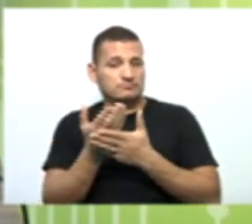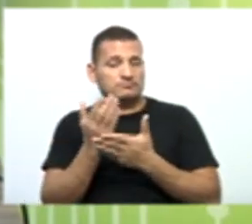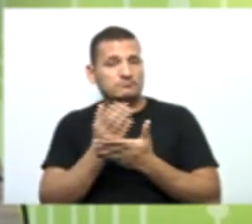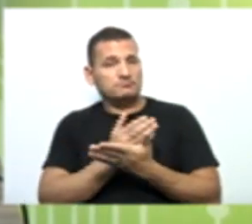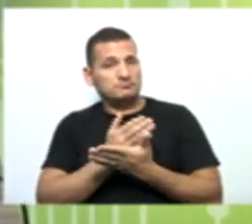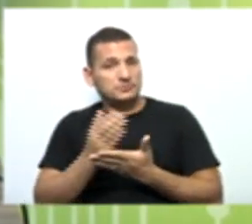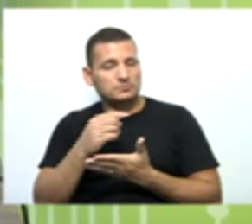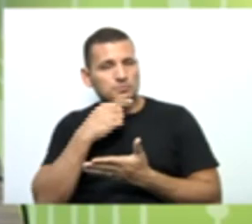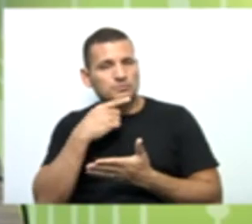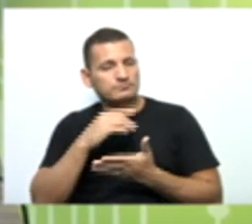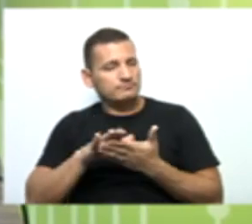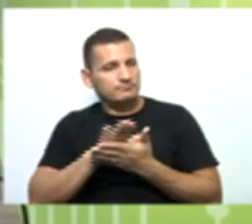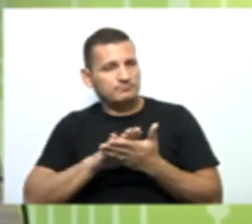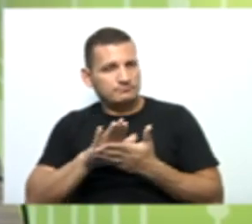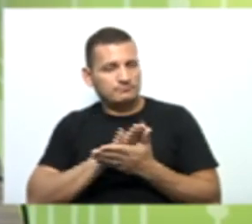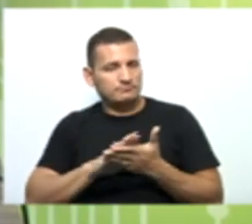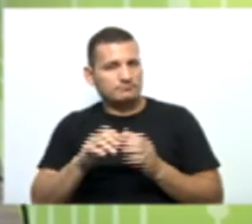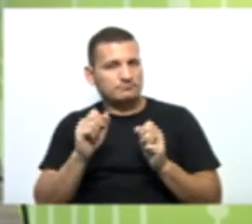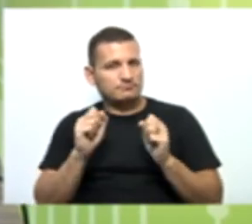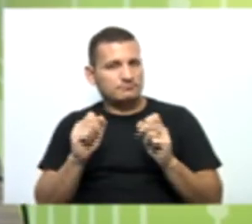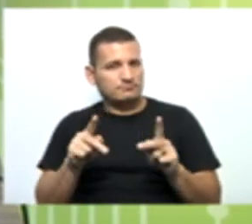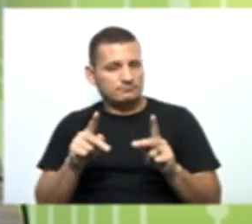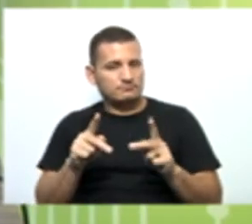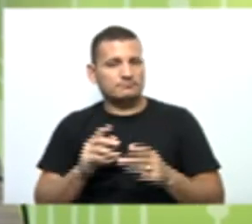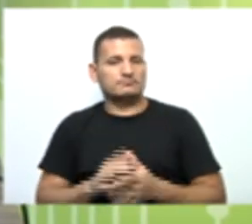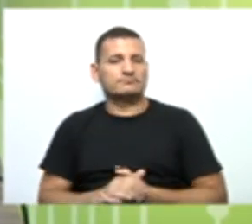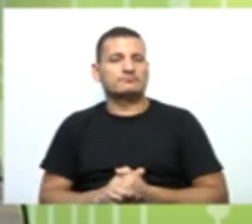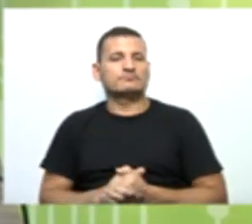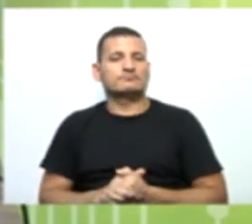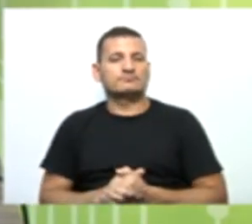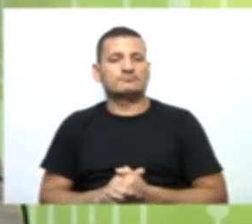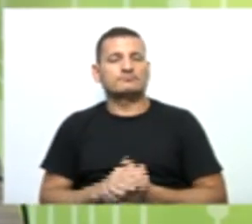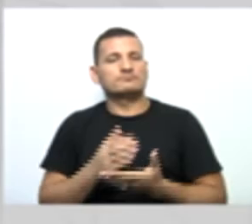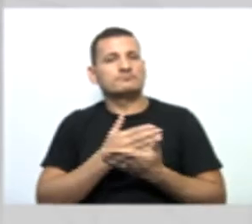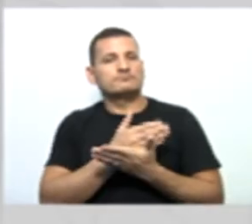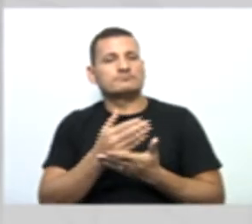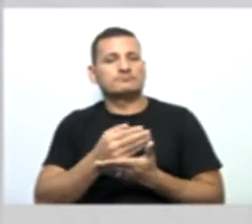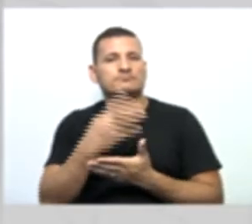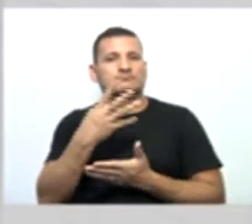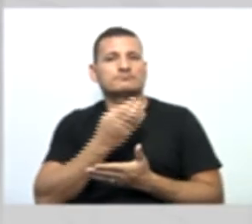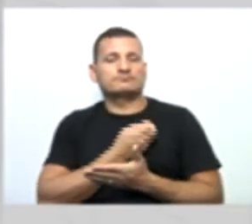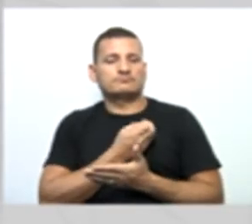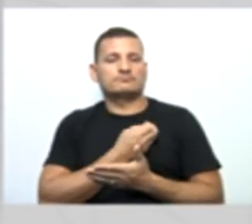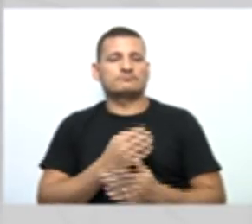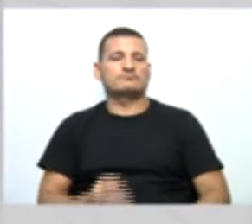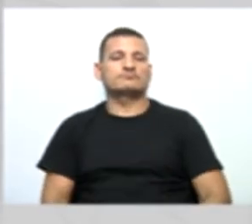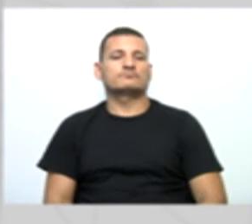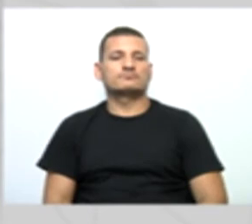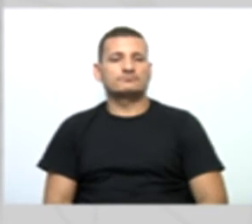dúvida nenhuma, de cabeça no conteúdo, ok? Então eu vou passar para a questão número 4 aqui, vamos ver.